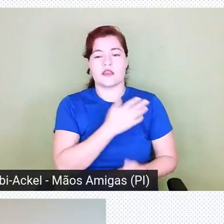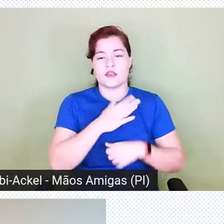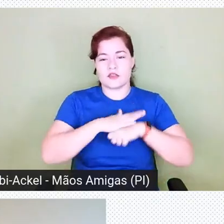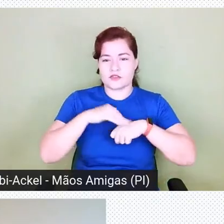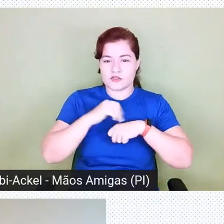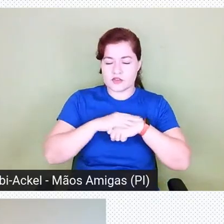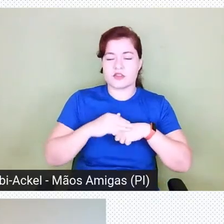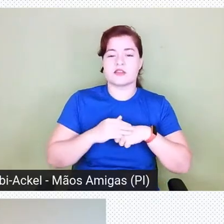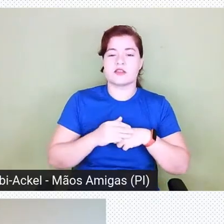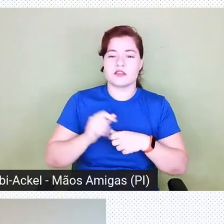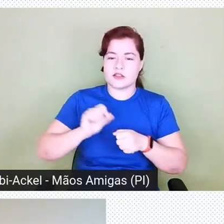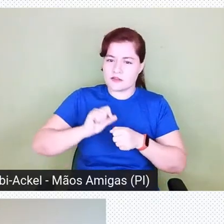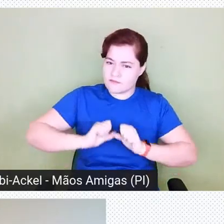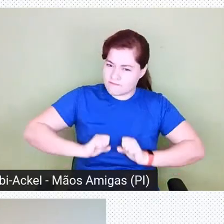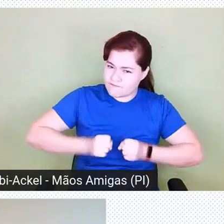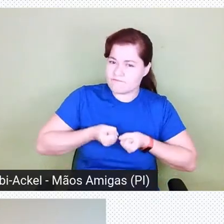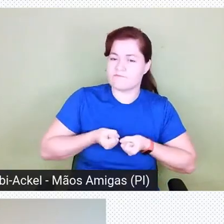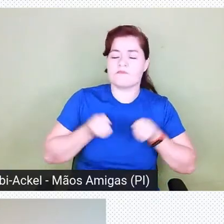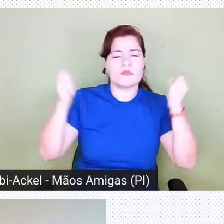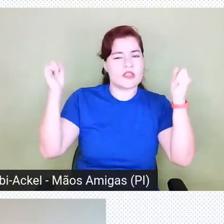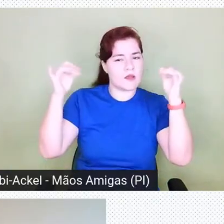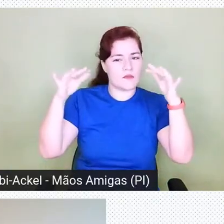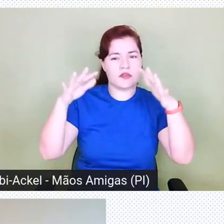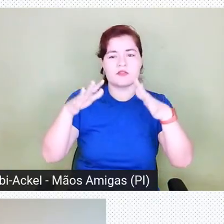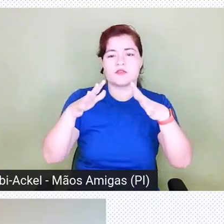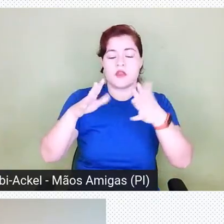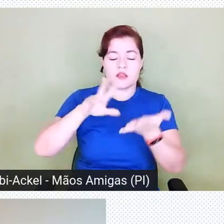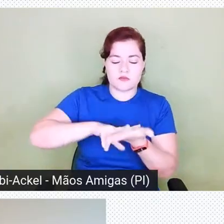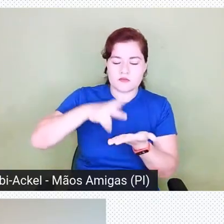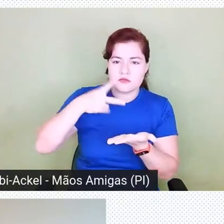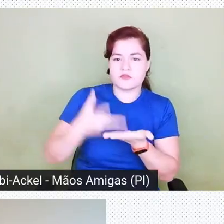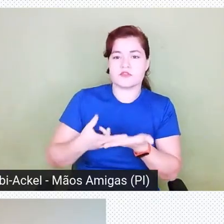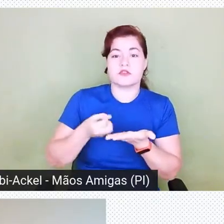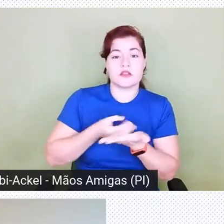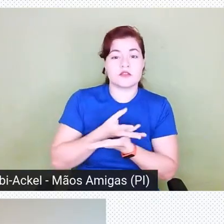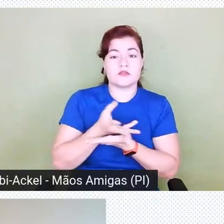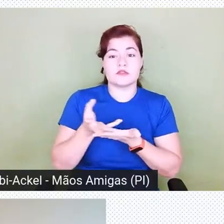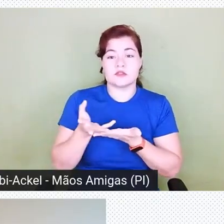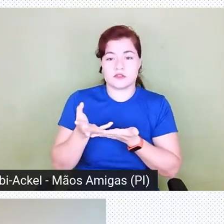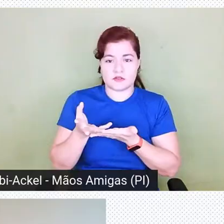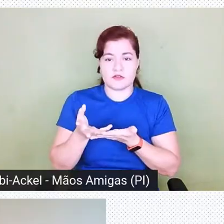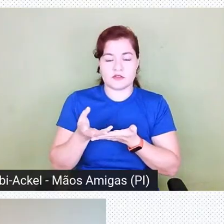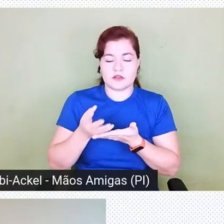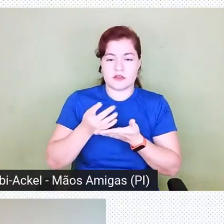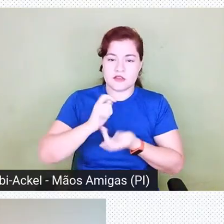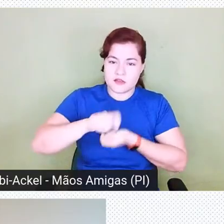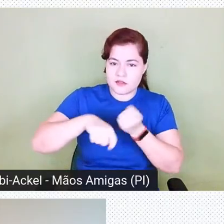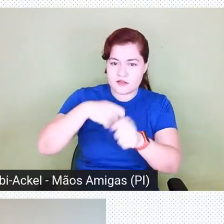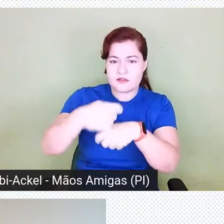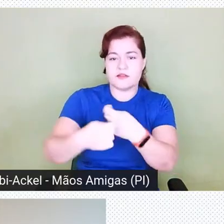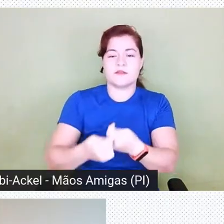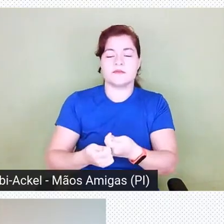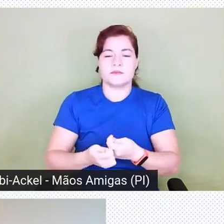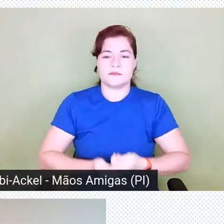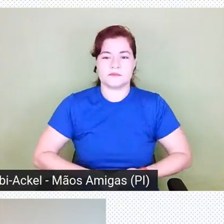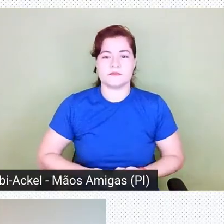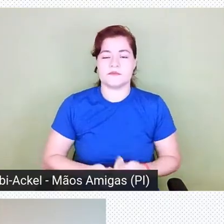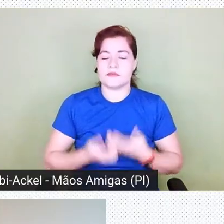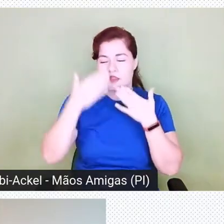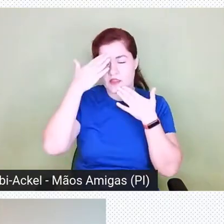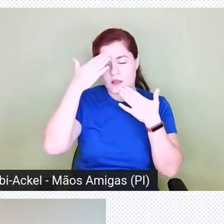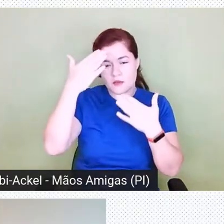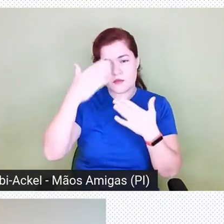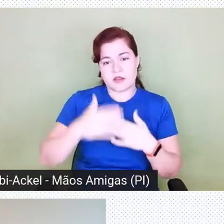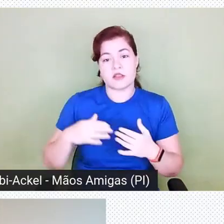que faz esse esforço tão abençoado de traduzir o Evangelho através de sinais, não é? Gratidão